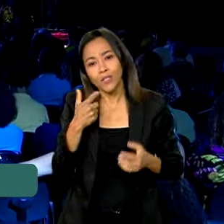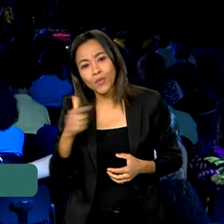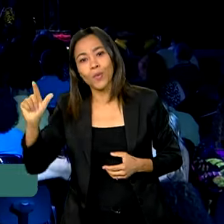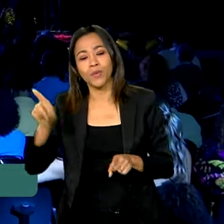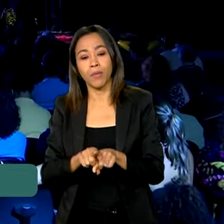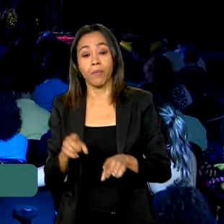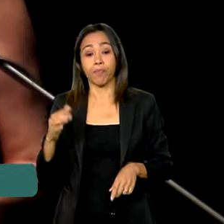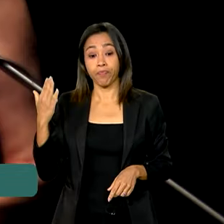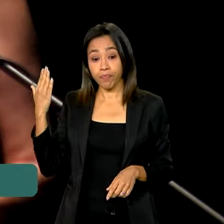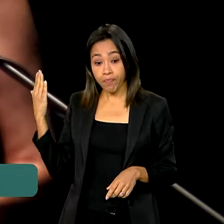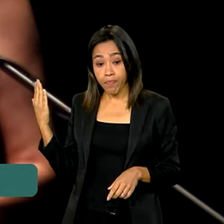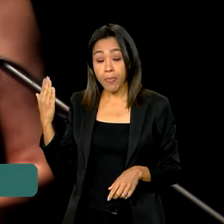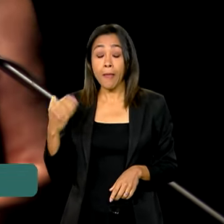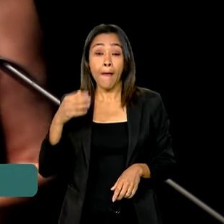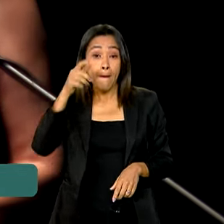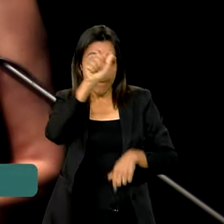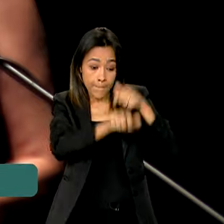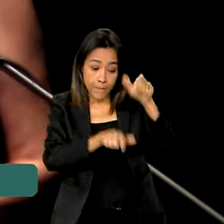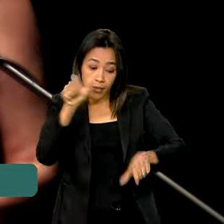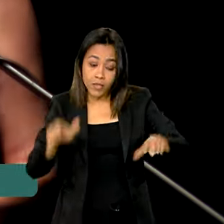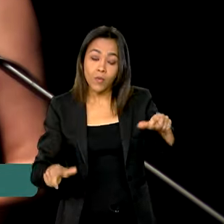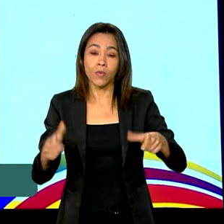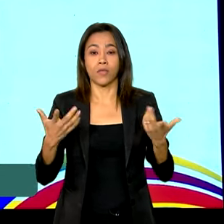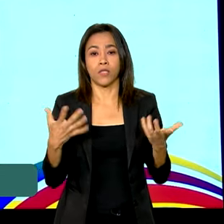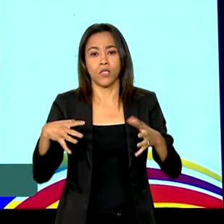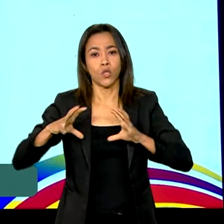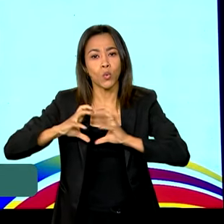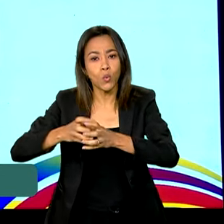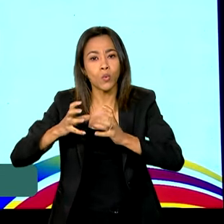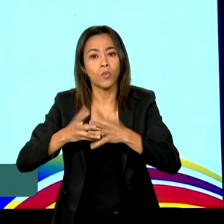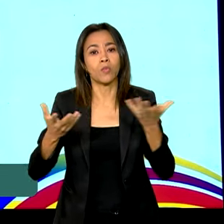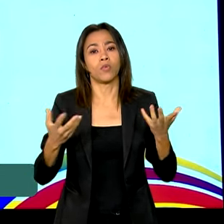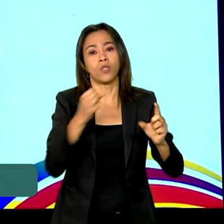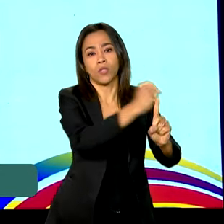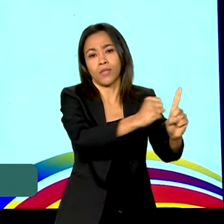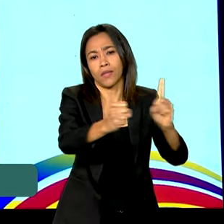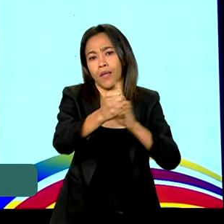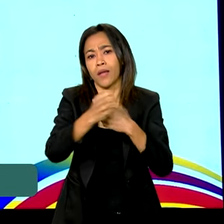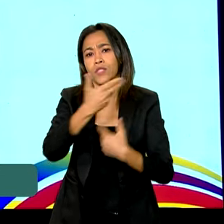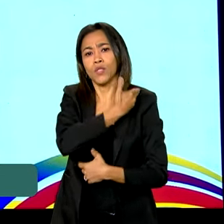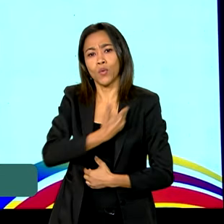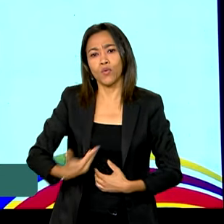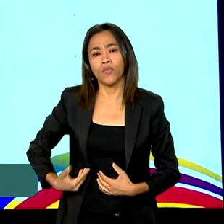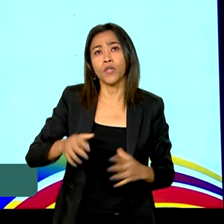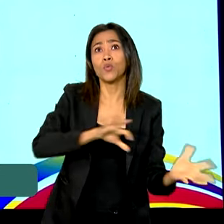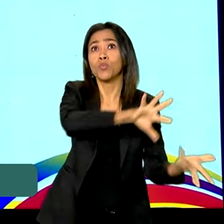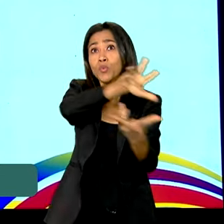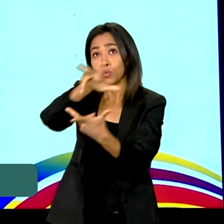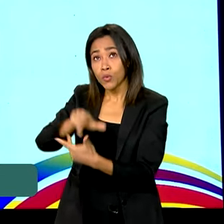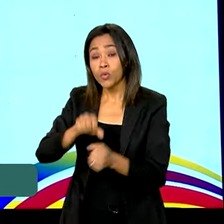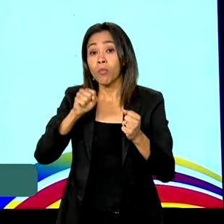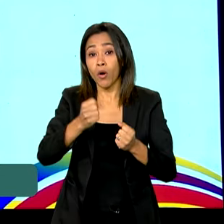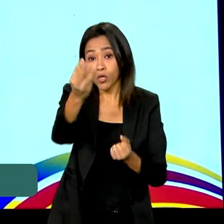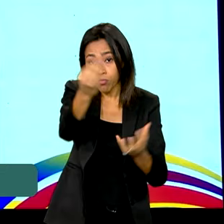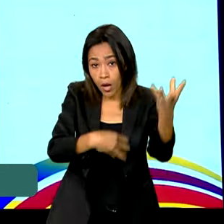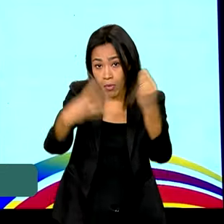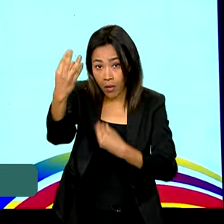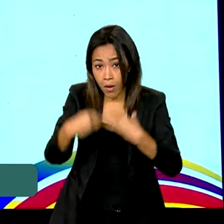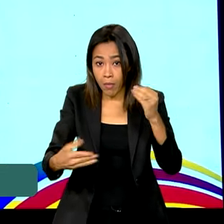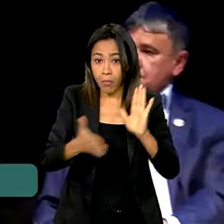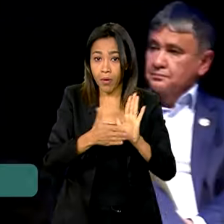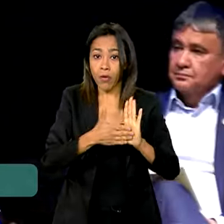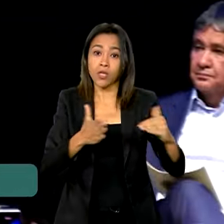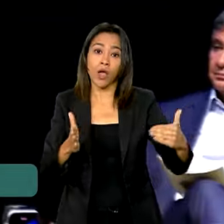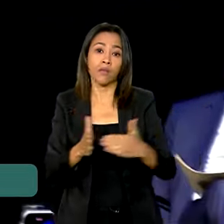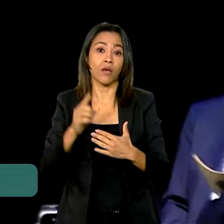movimentos sociais, organizações da sociedade civil e governos de todo o mundo podem enviar propostas até o dia 9 de